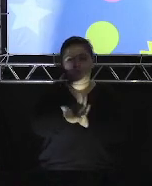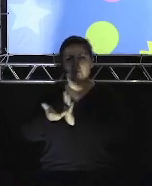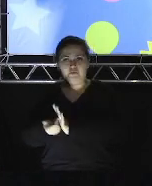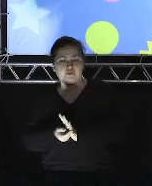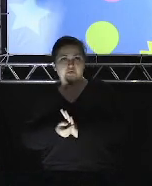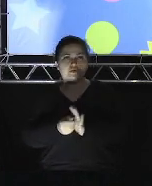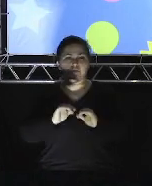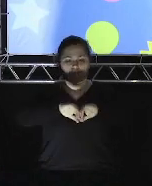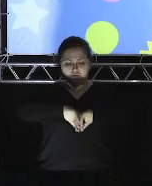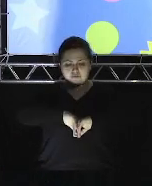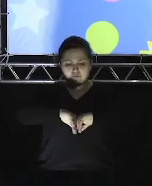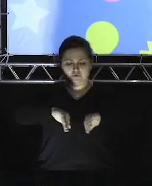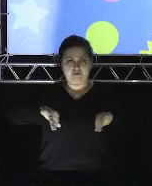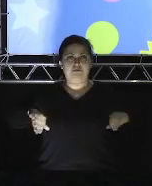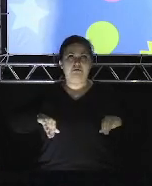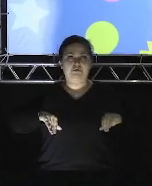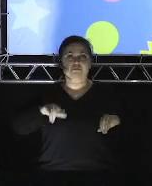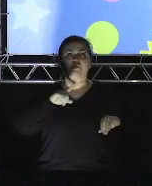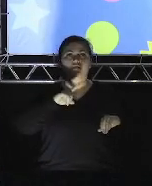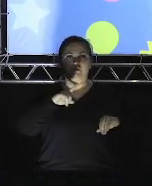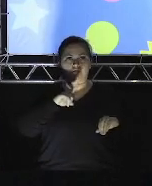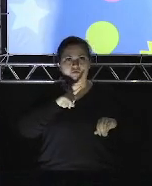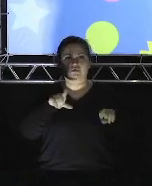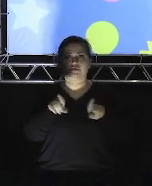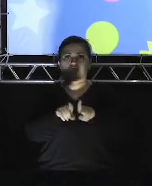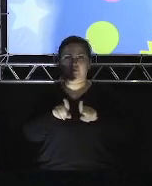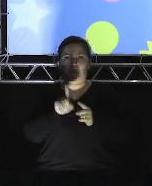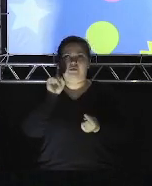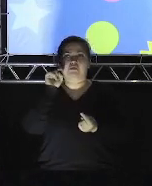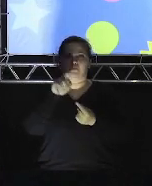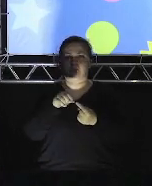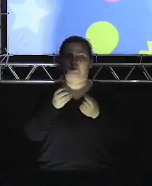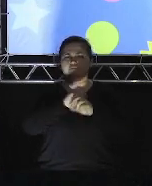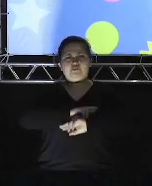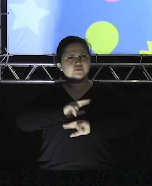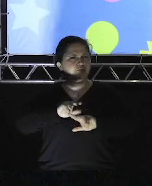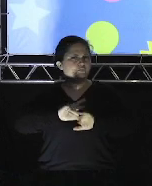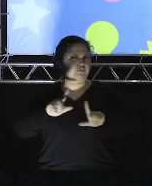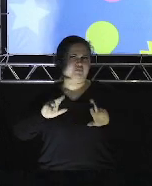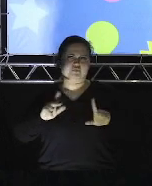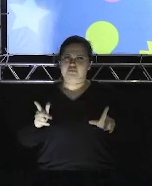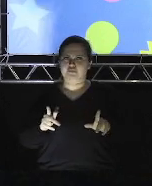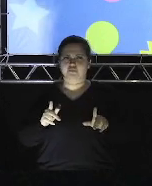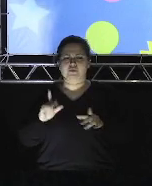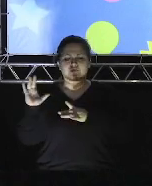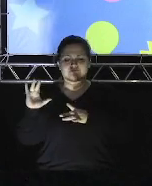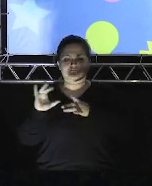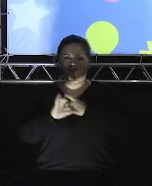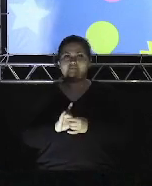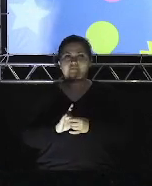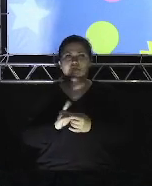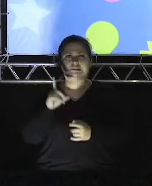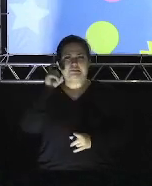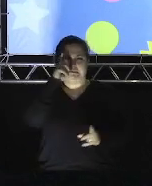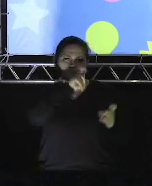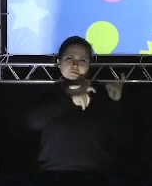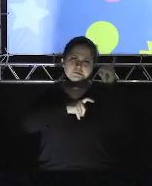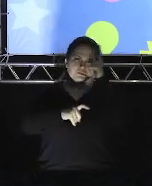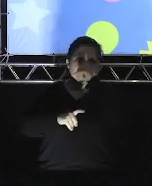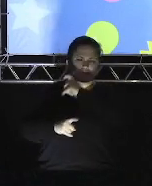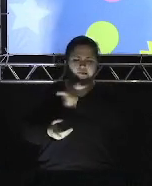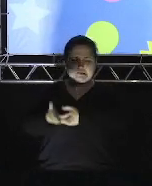eram separadas e tinham ali propósitos bem diferentes. Essa conexão era bem difícil,